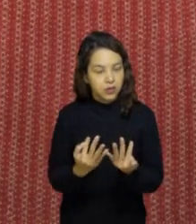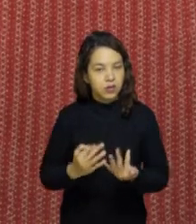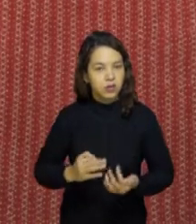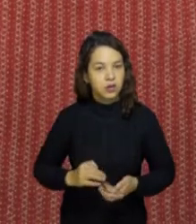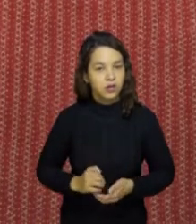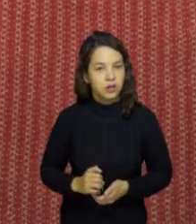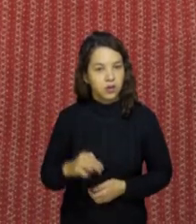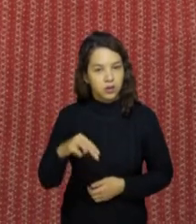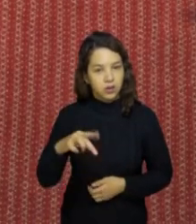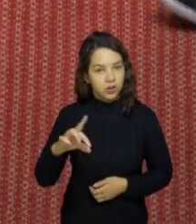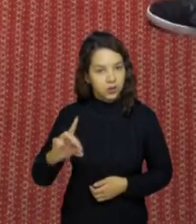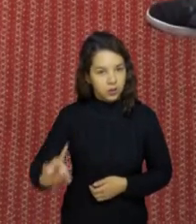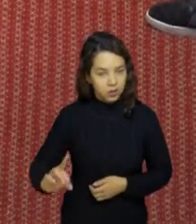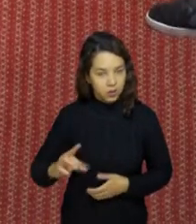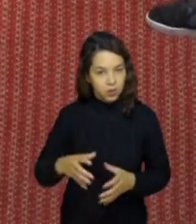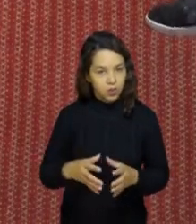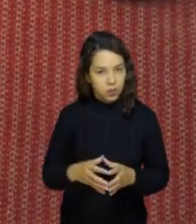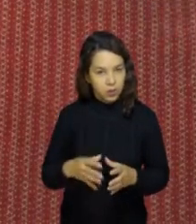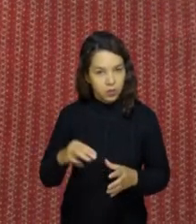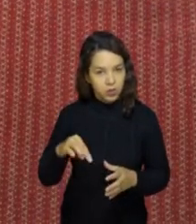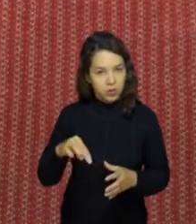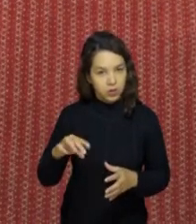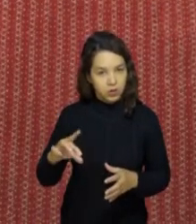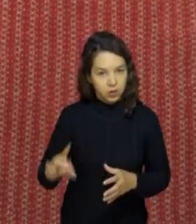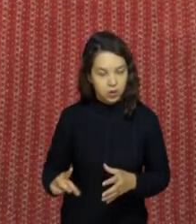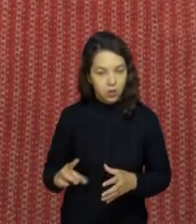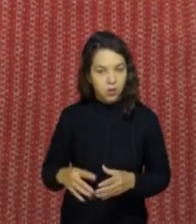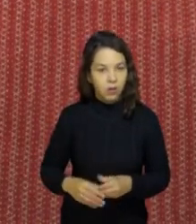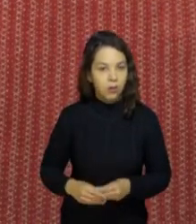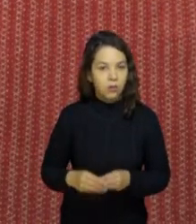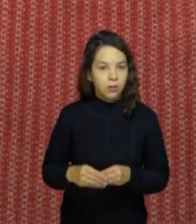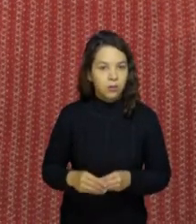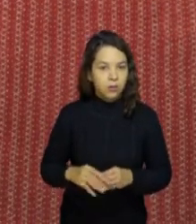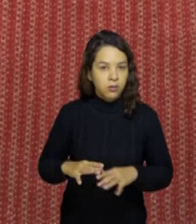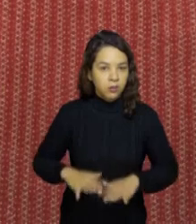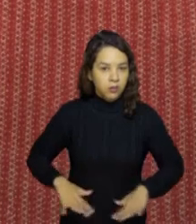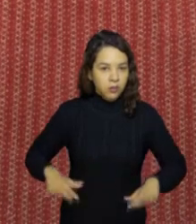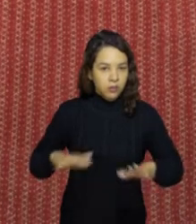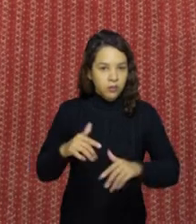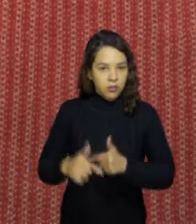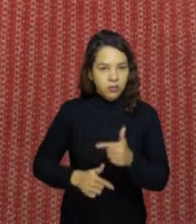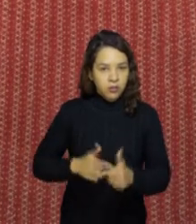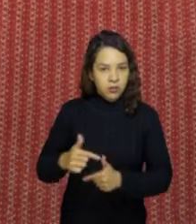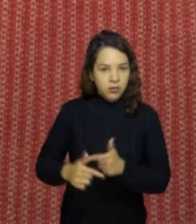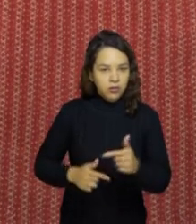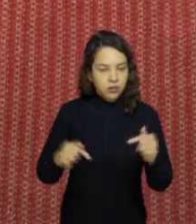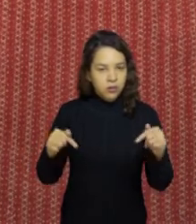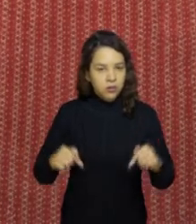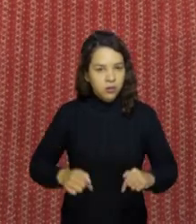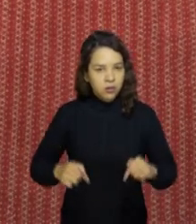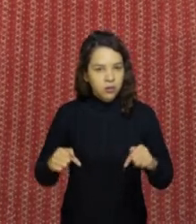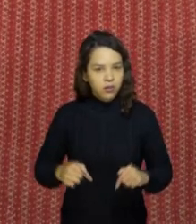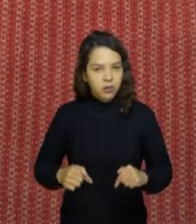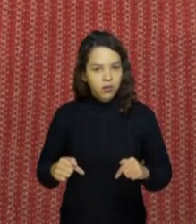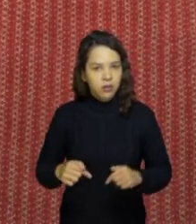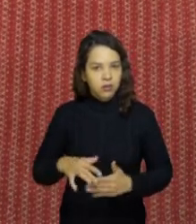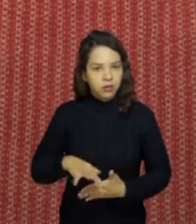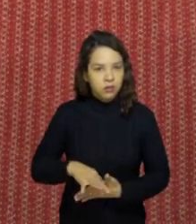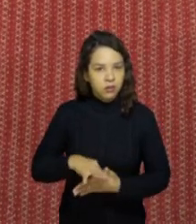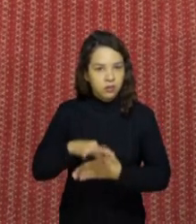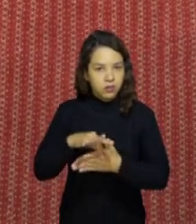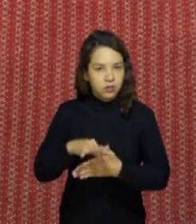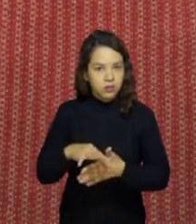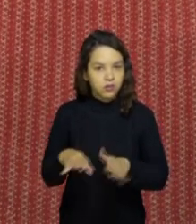ND, o Grupo ND. Cumprimentar todos os trabalhadores que estão aqui, as lideranças